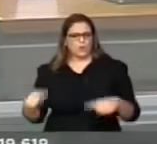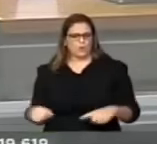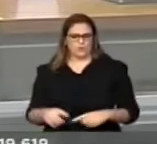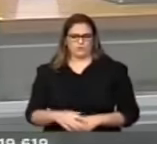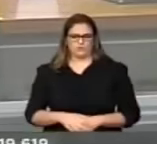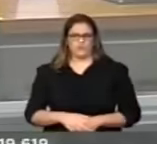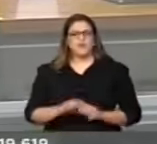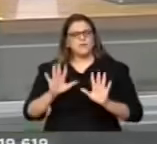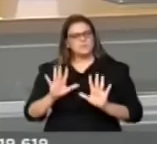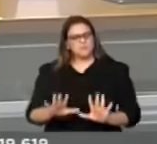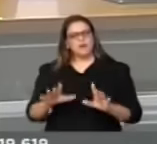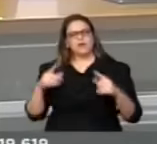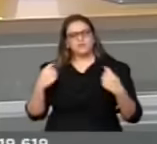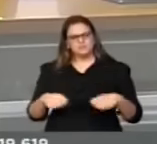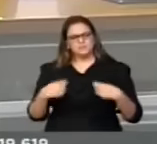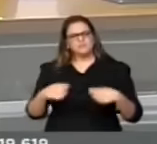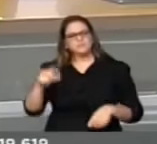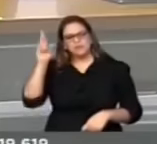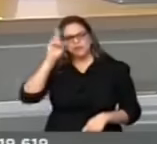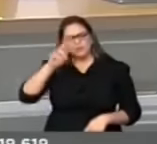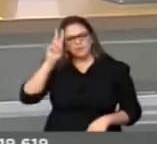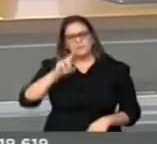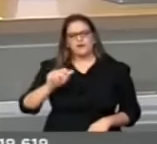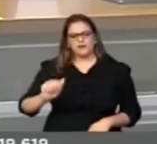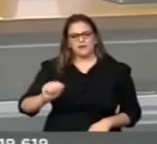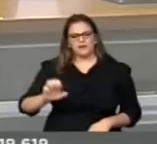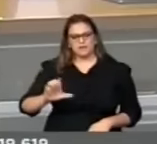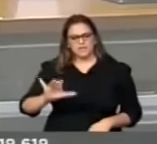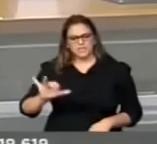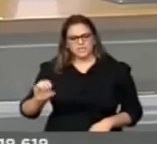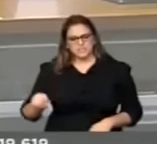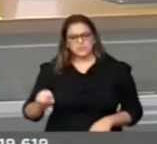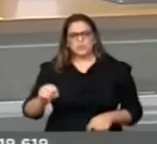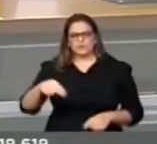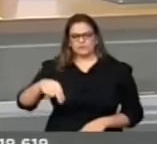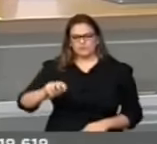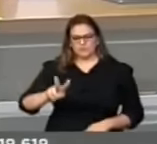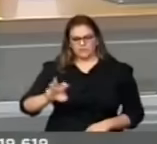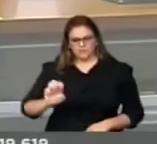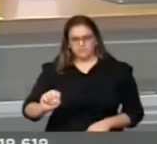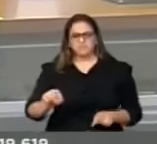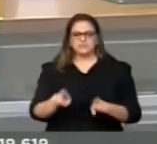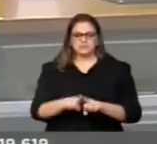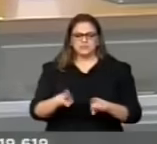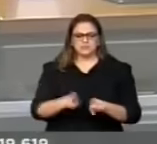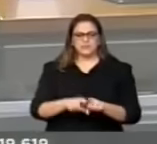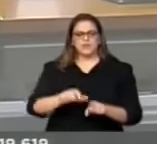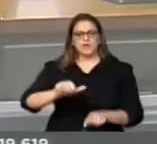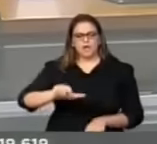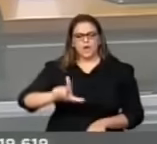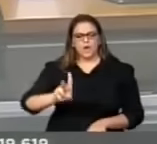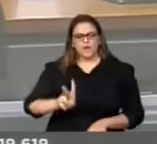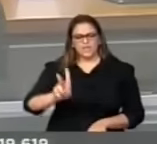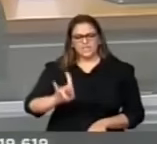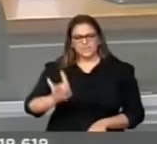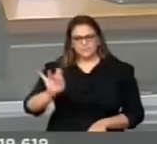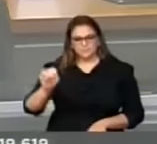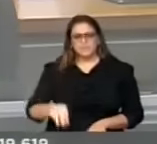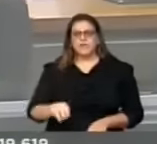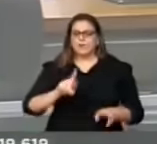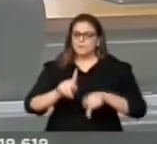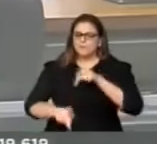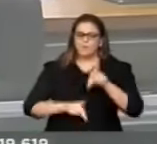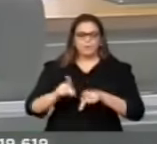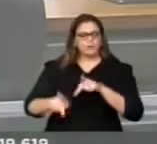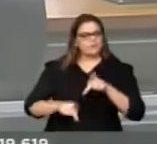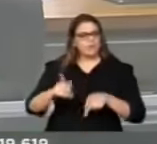preciso lembrar que Aécio Neves e o governador Alckmin também foram hostilizados na Avenida Paulista. E